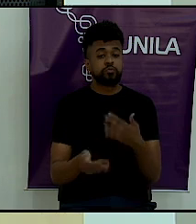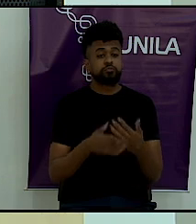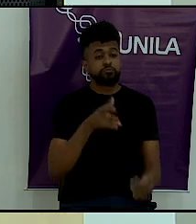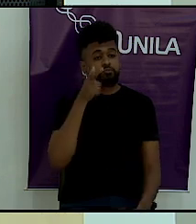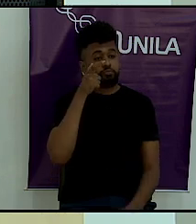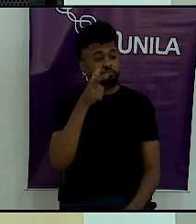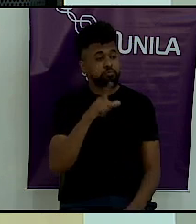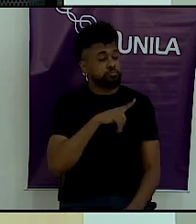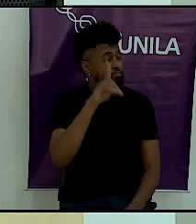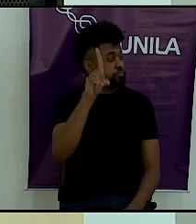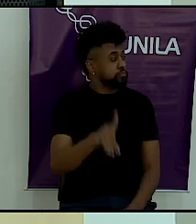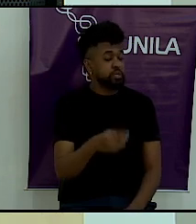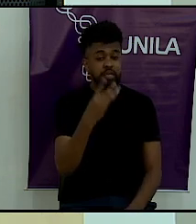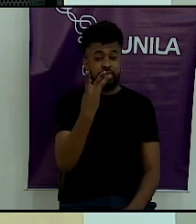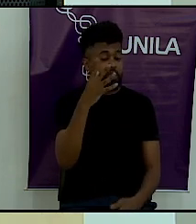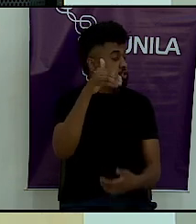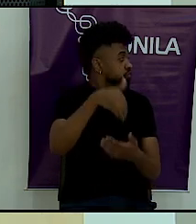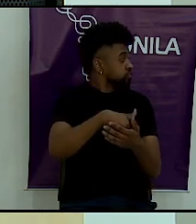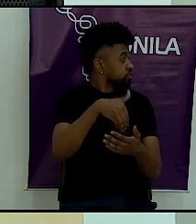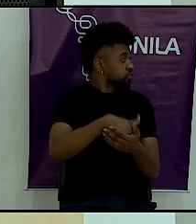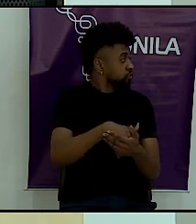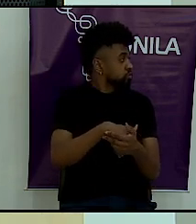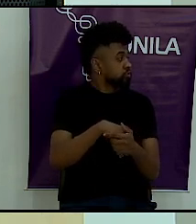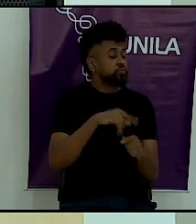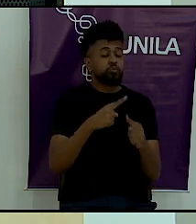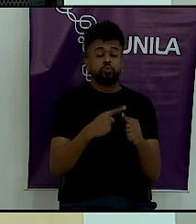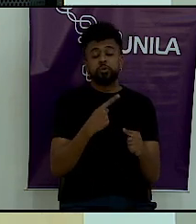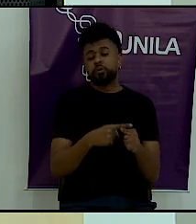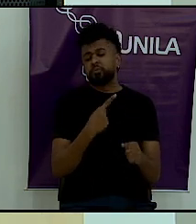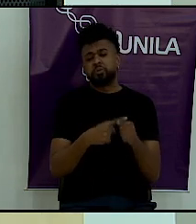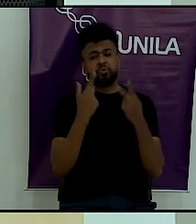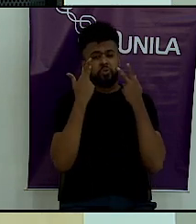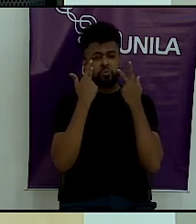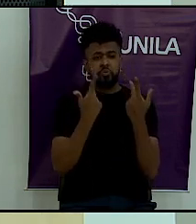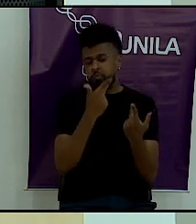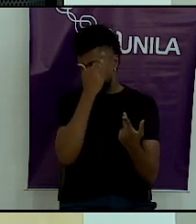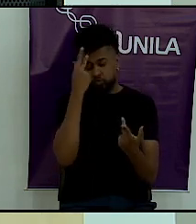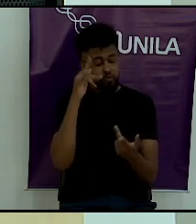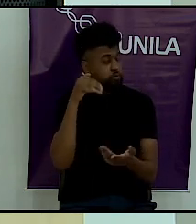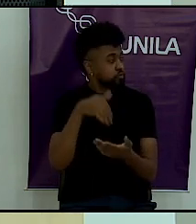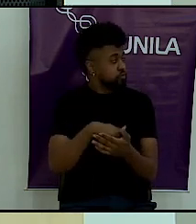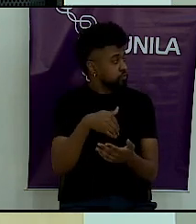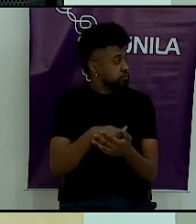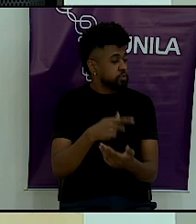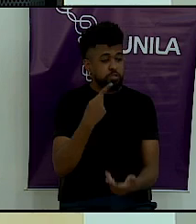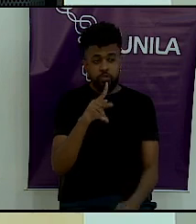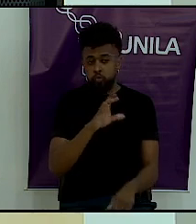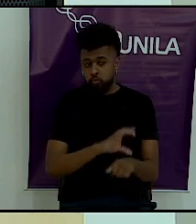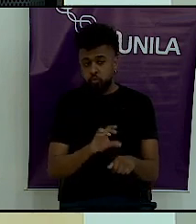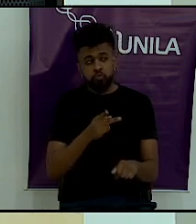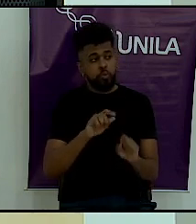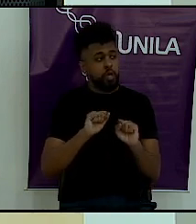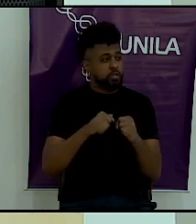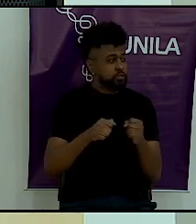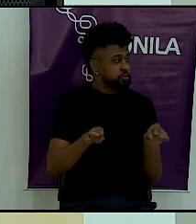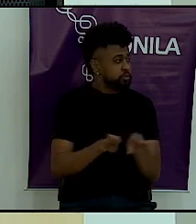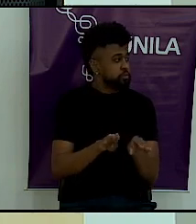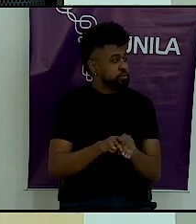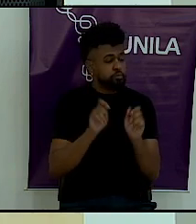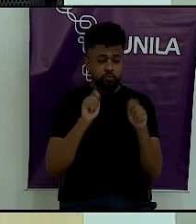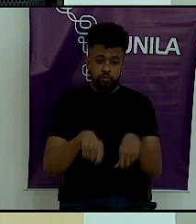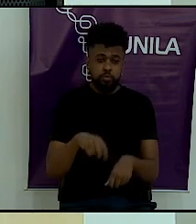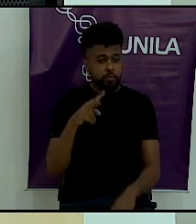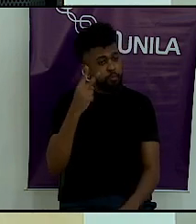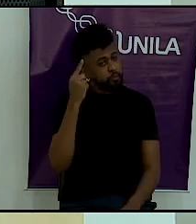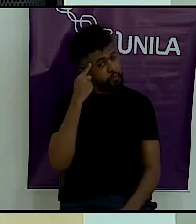acadêmica tem direito a 3 votos, né? Justamente por quê? Porque normalmente a pessoa vai votar, né, no seu curso, na sua ação, mas possibilita ela pensar